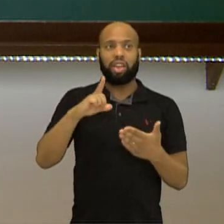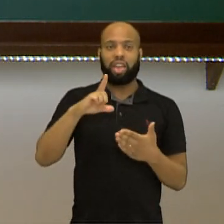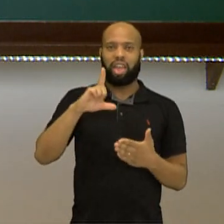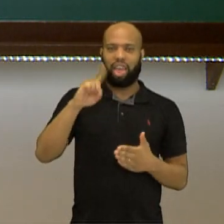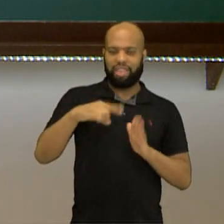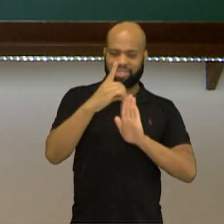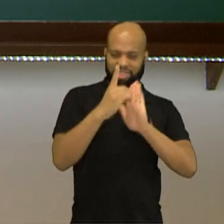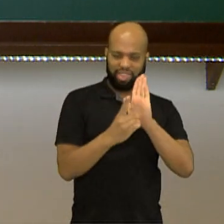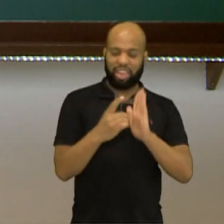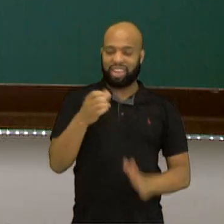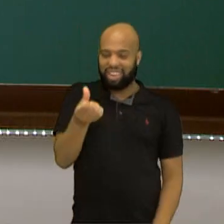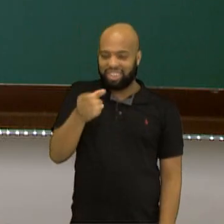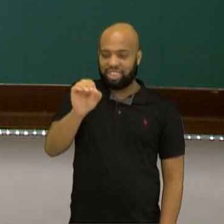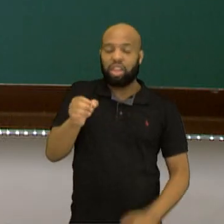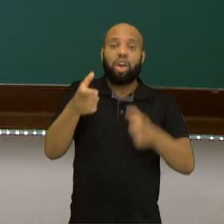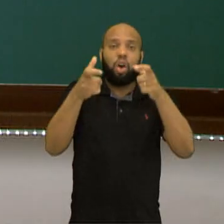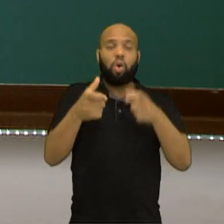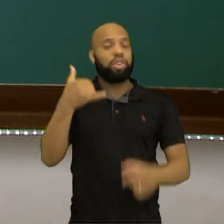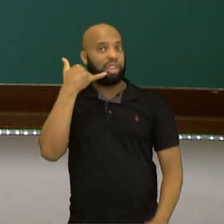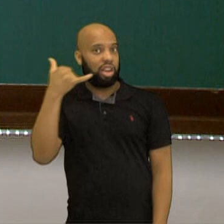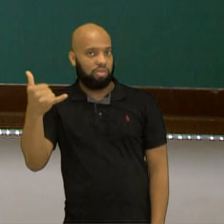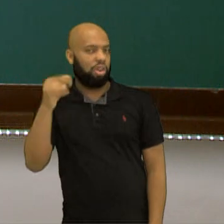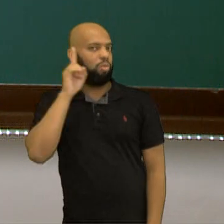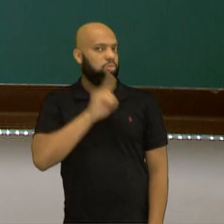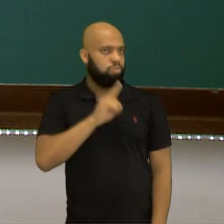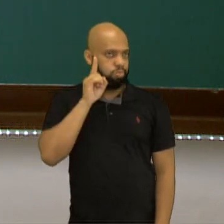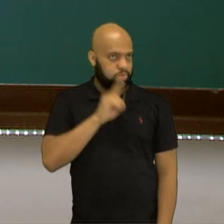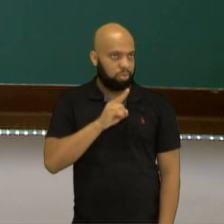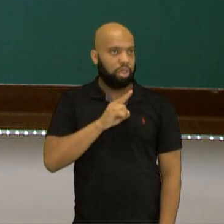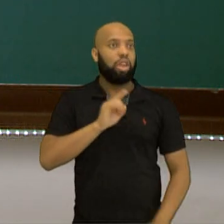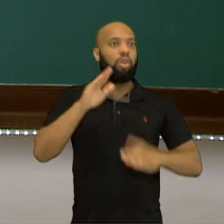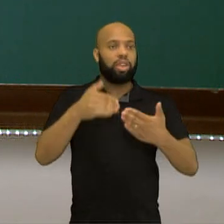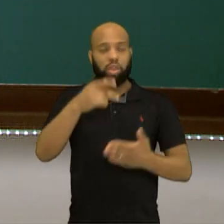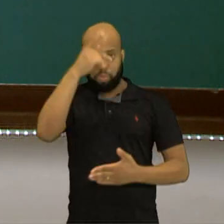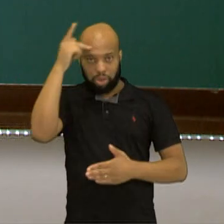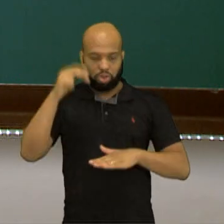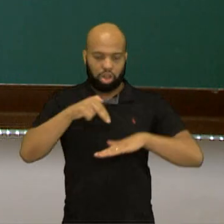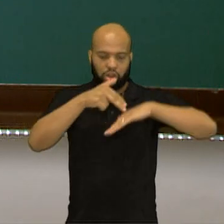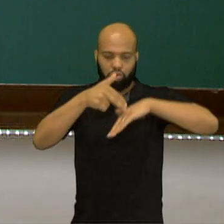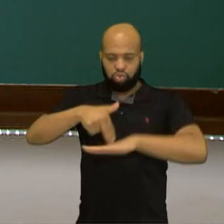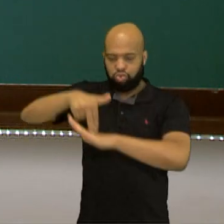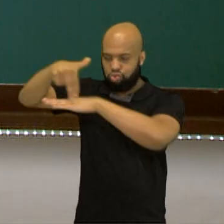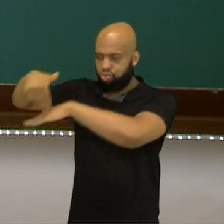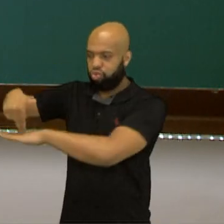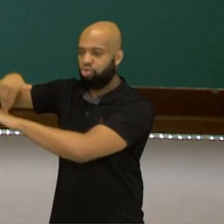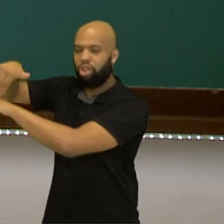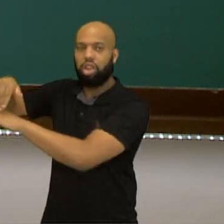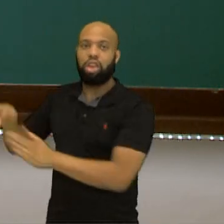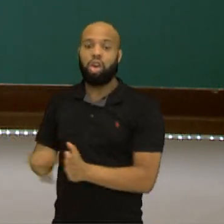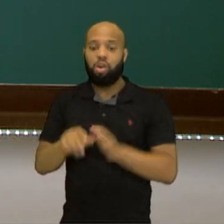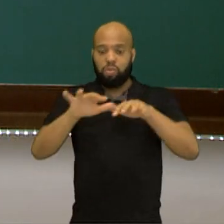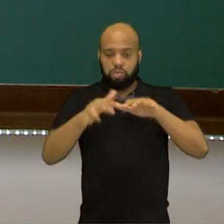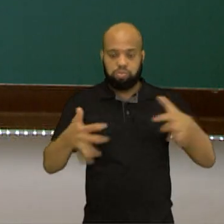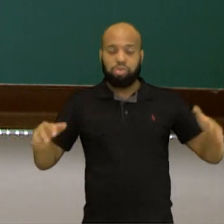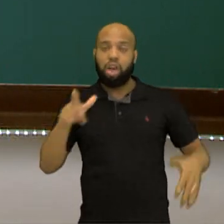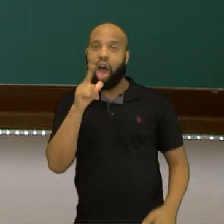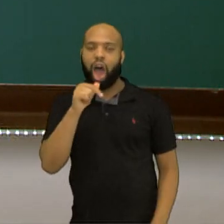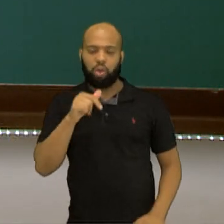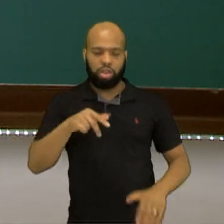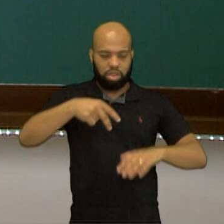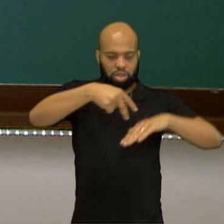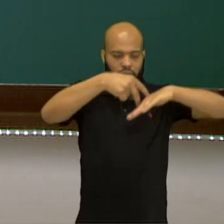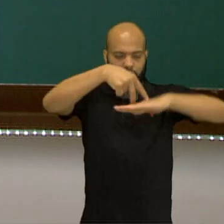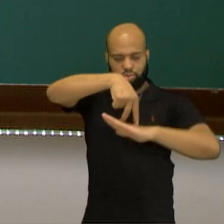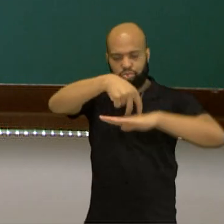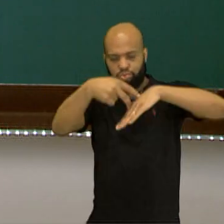de 60, na Califórnia, nos Estados Unidos, os surfistas, eles gostavam, né, das ondas maiores, né,